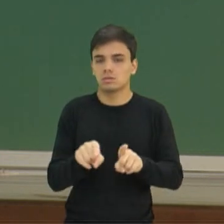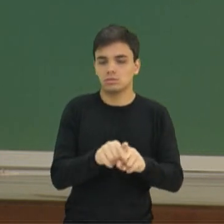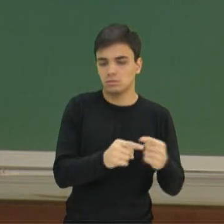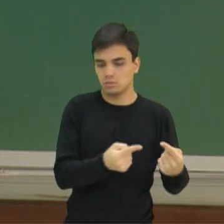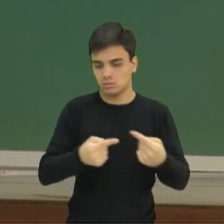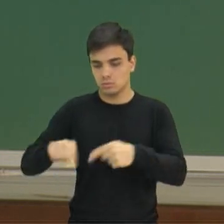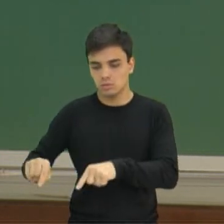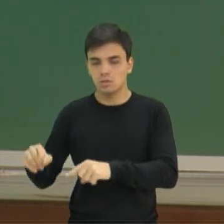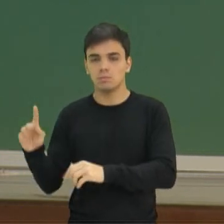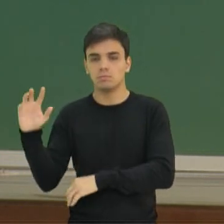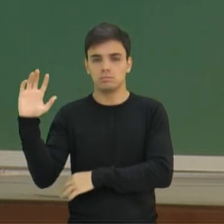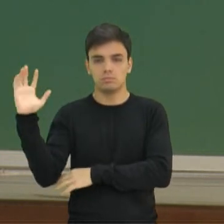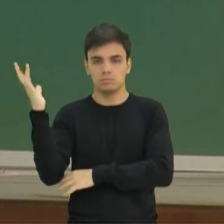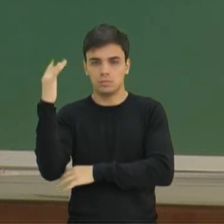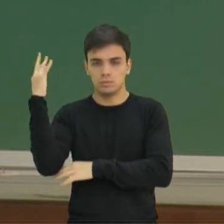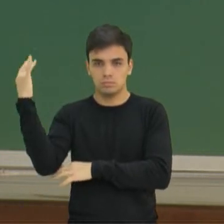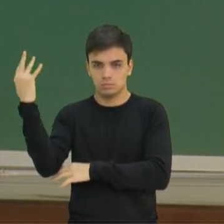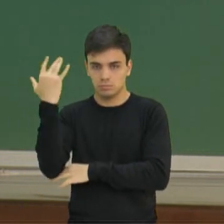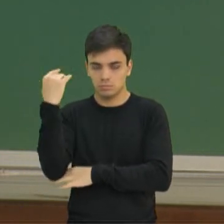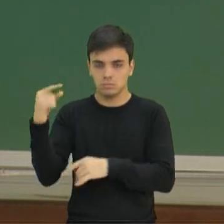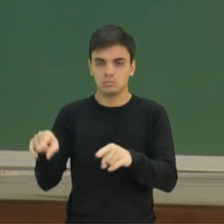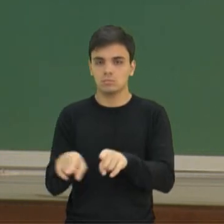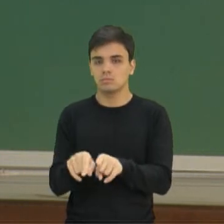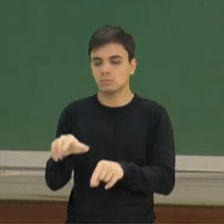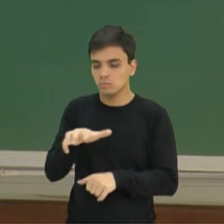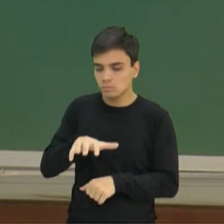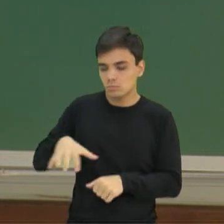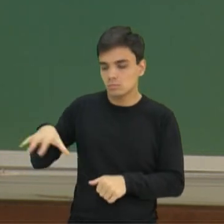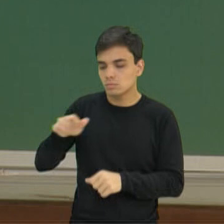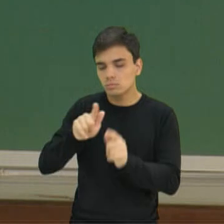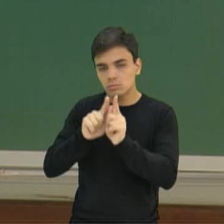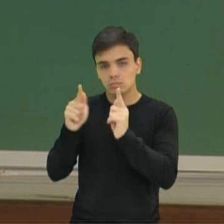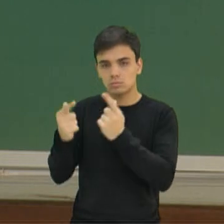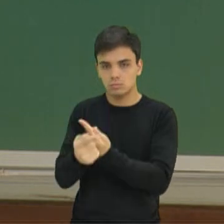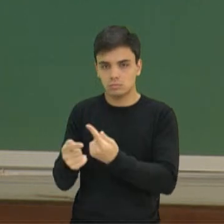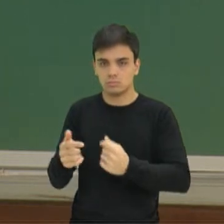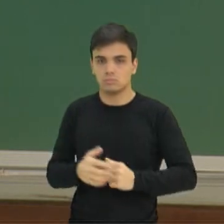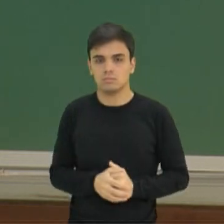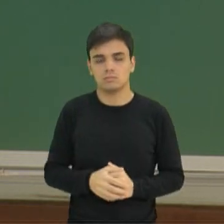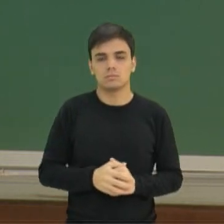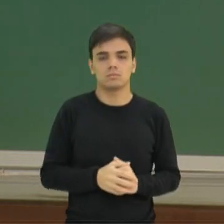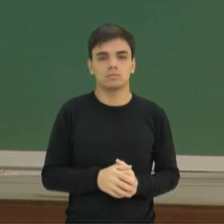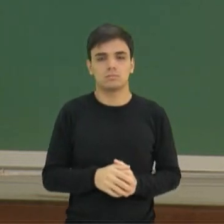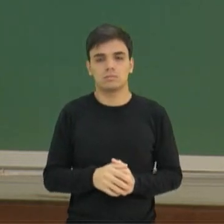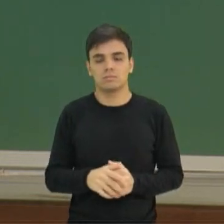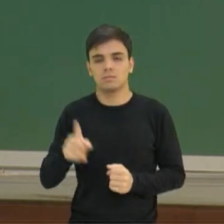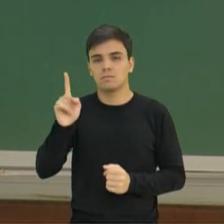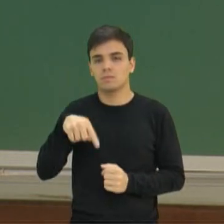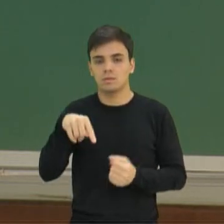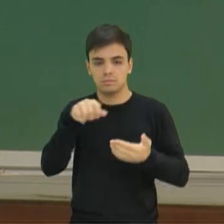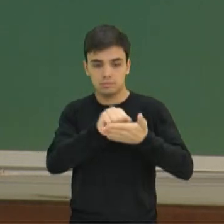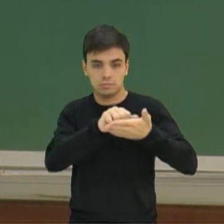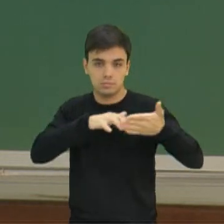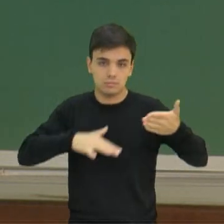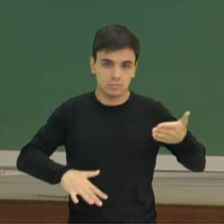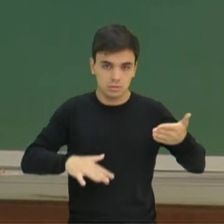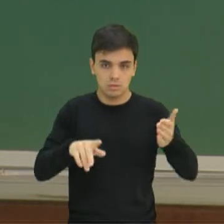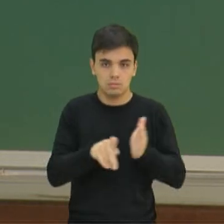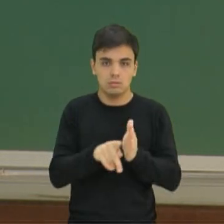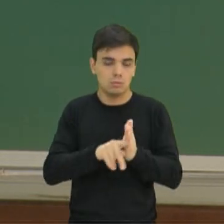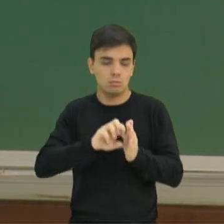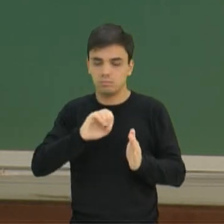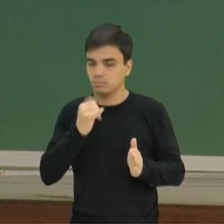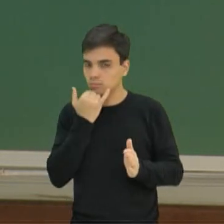no meio natural, naquele espaço geográfico onde elas estão instaladas. Então, são atividades